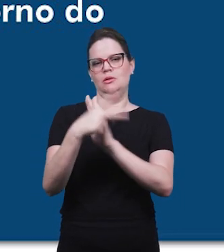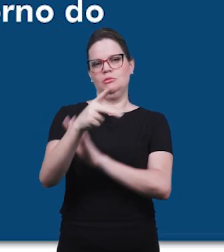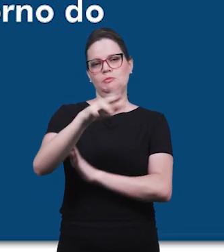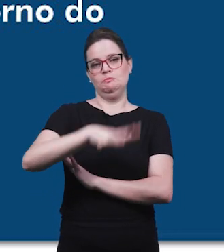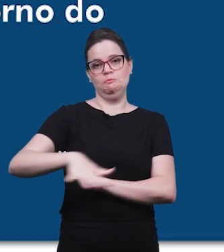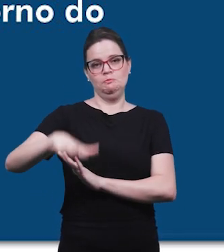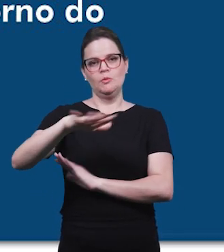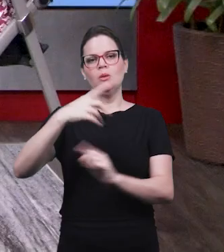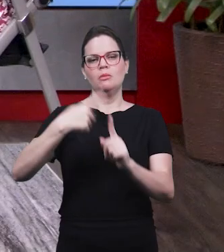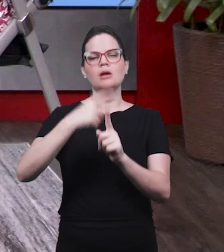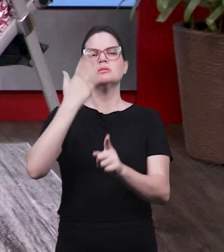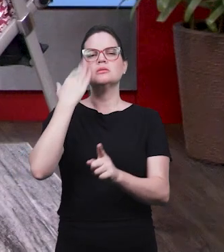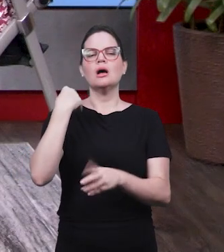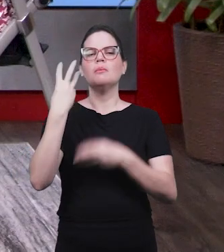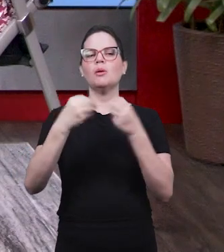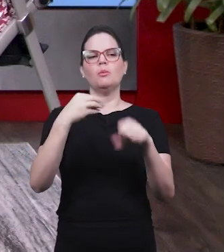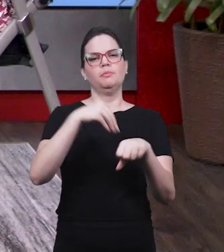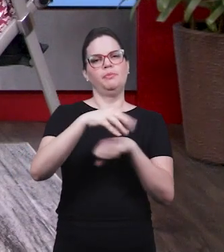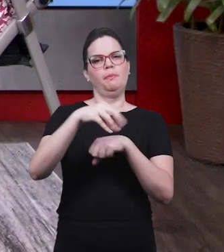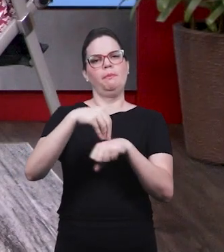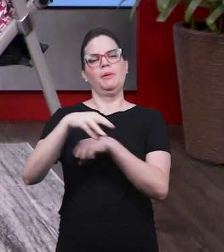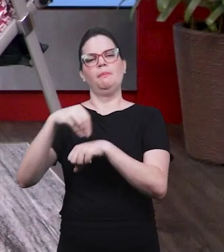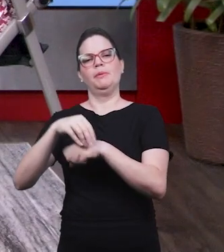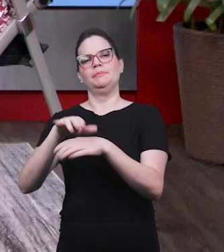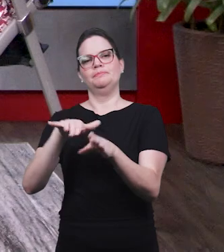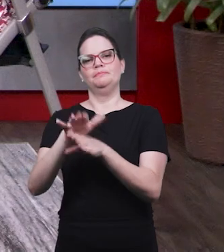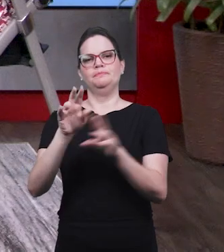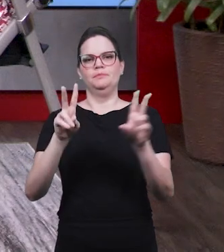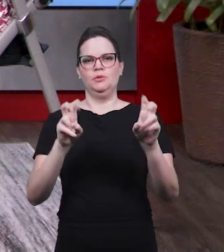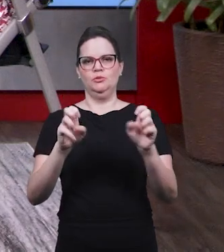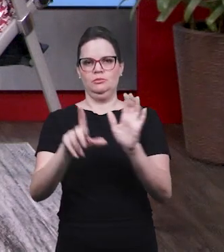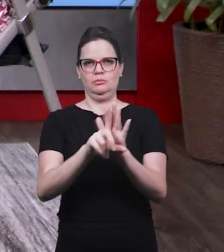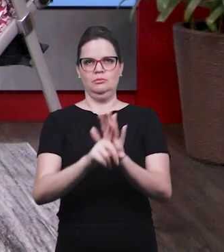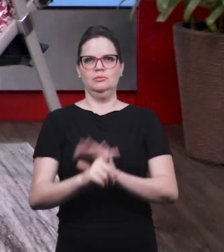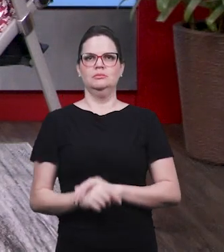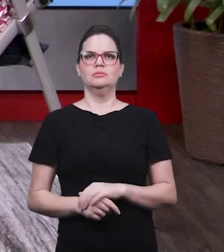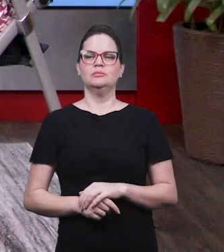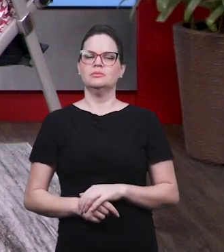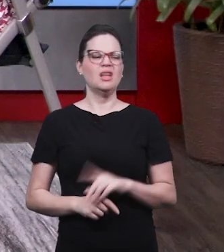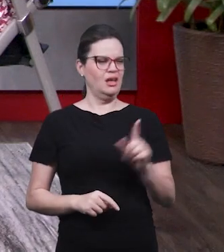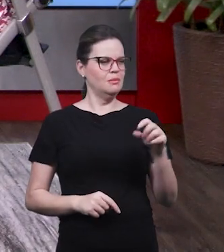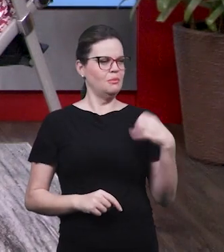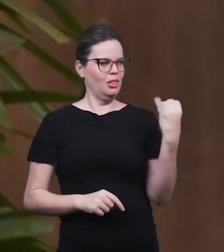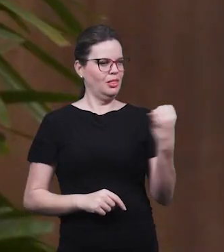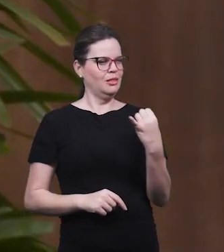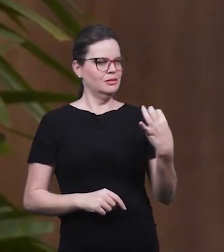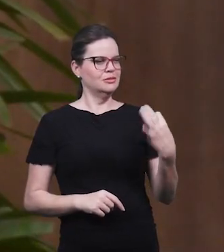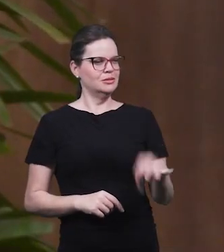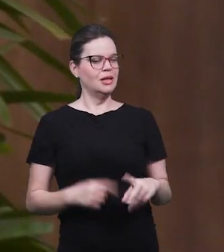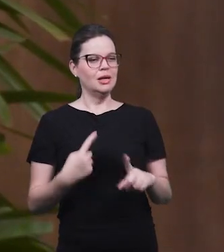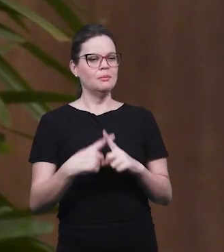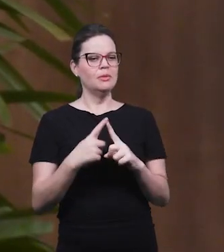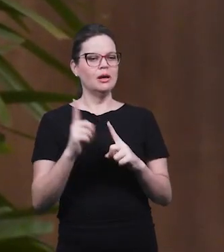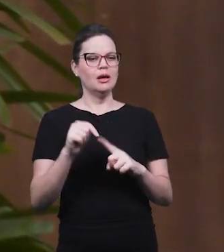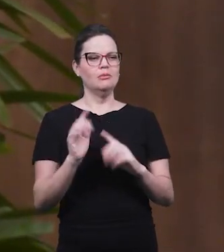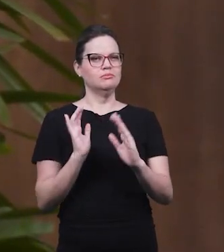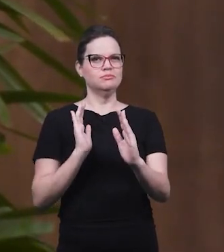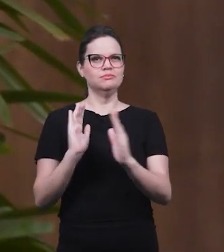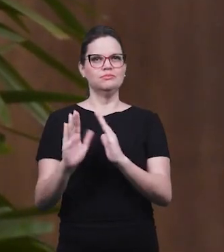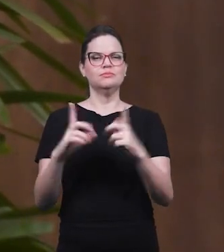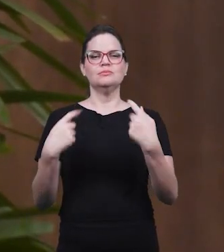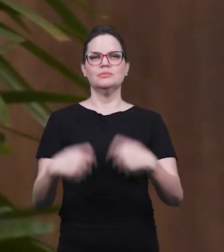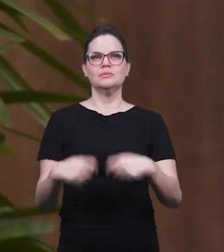Eles sabem dar essas direções, explicar sobre esse assunto. Isso é muito importante, né? Porque é uma fase que a